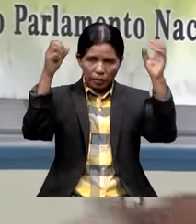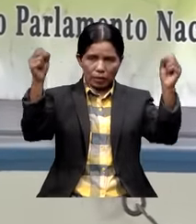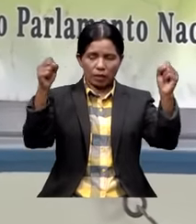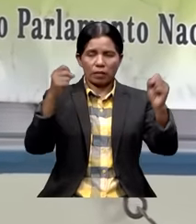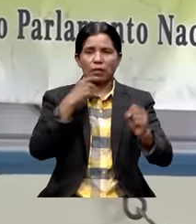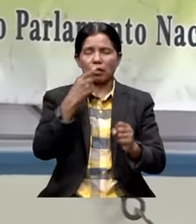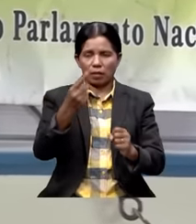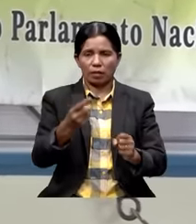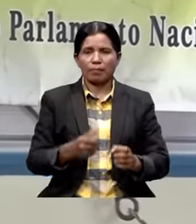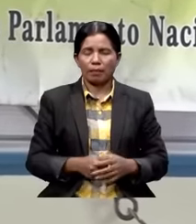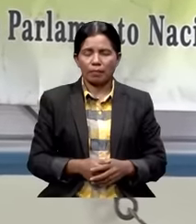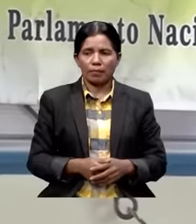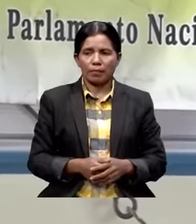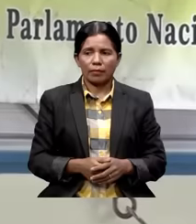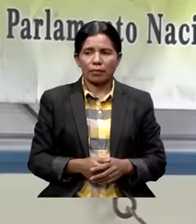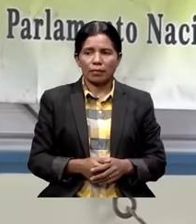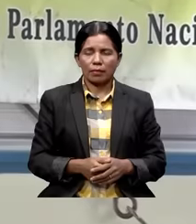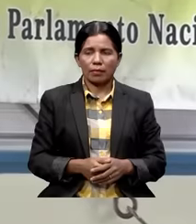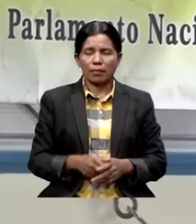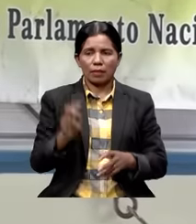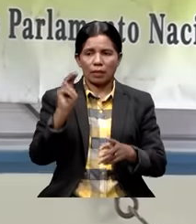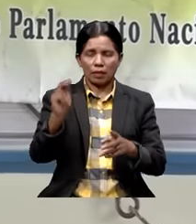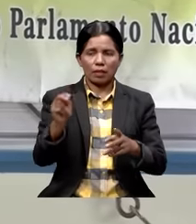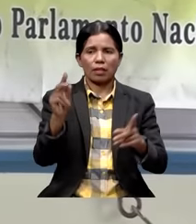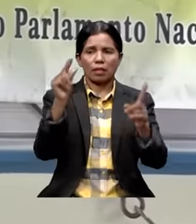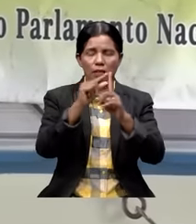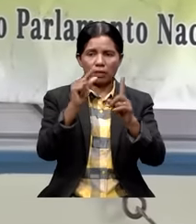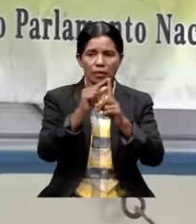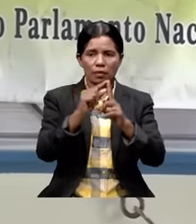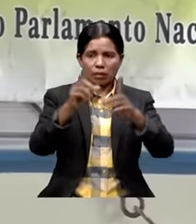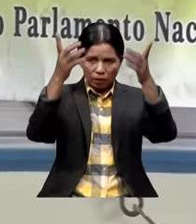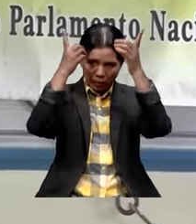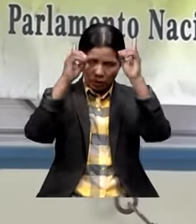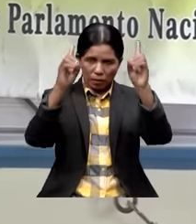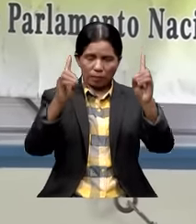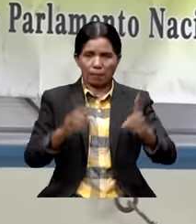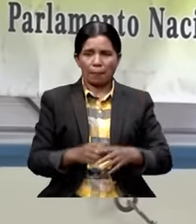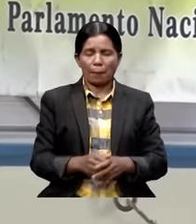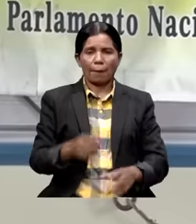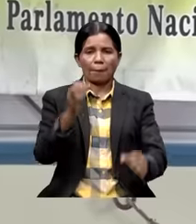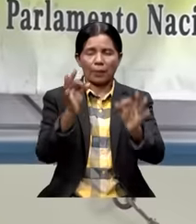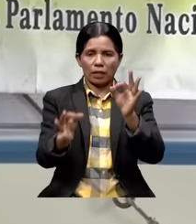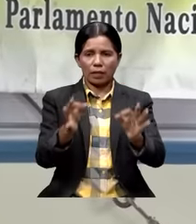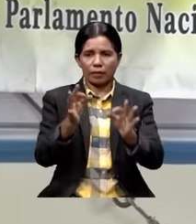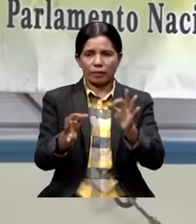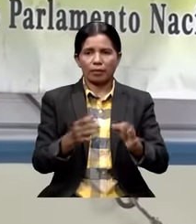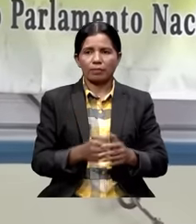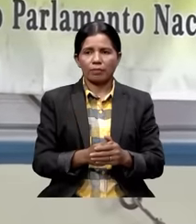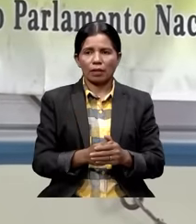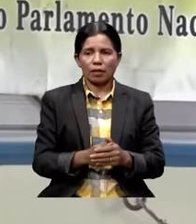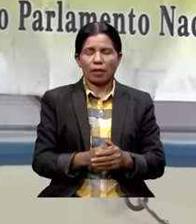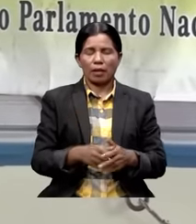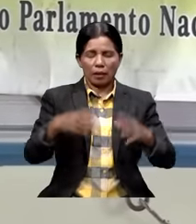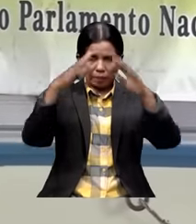Nian, a nenia decisão, carik. Sua Excelência